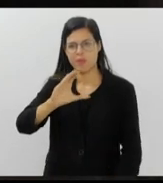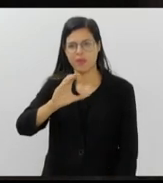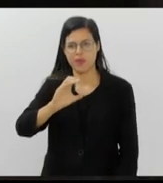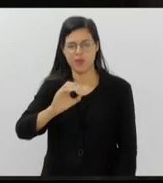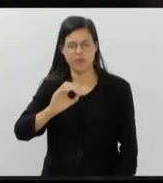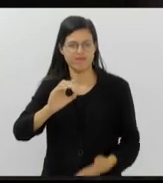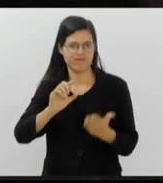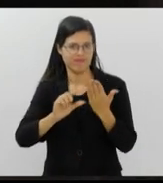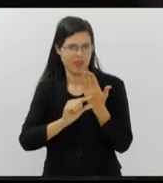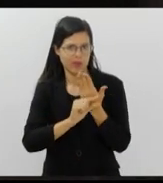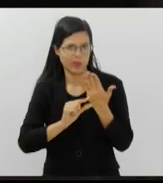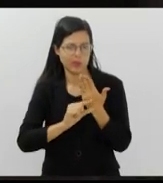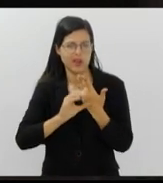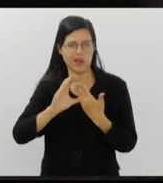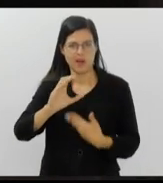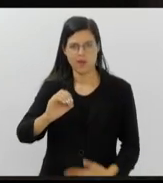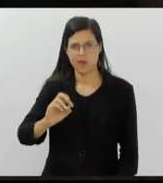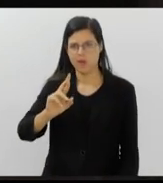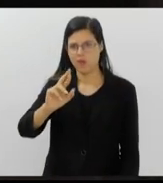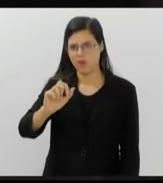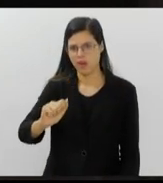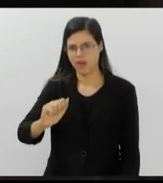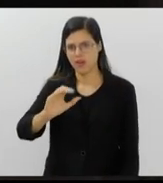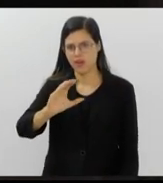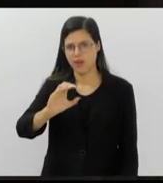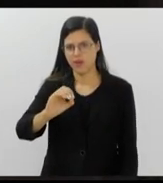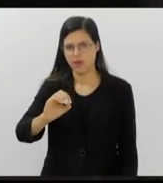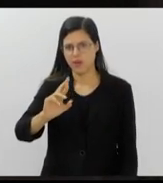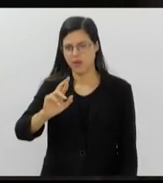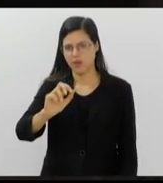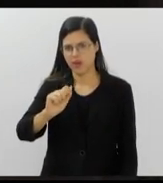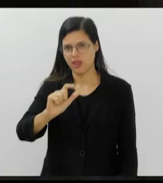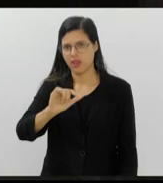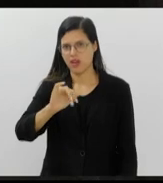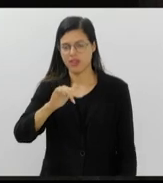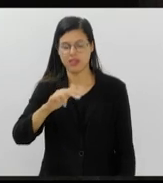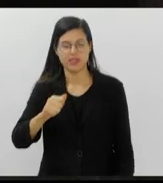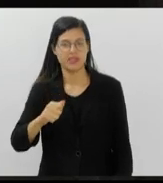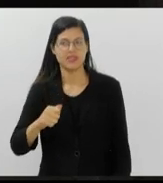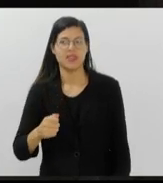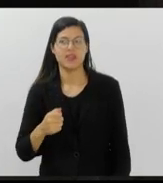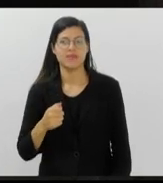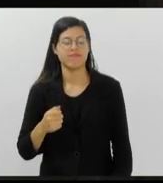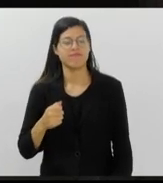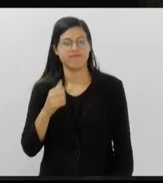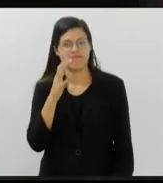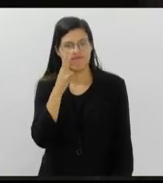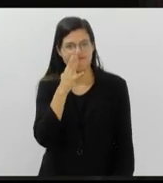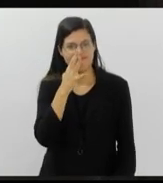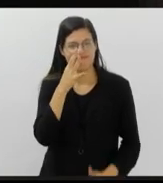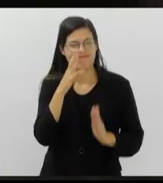me inspiraram a falar hoje a respeito das nossas conquistas e também do que,